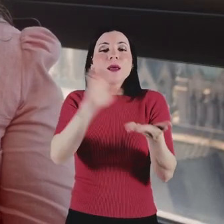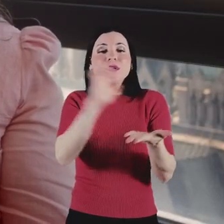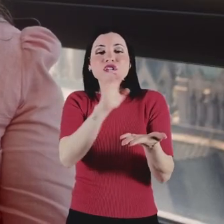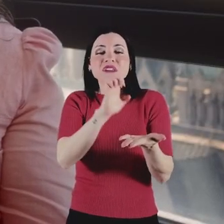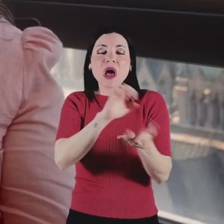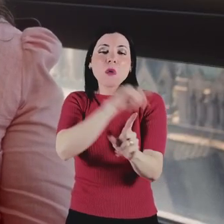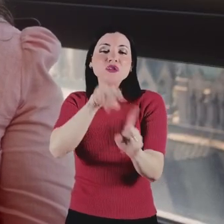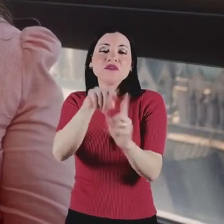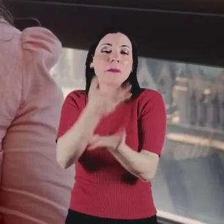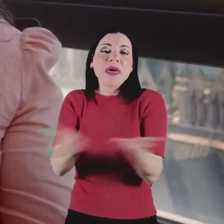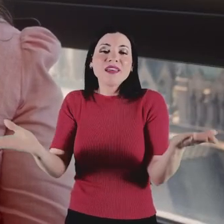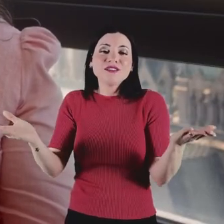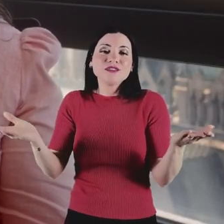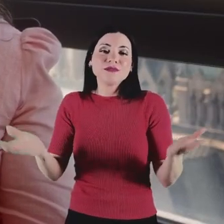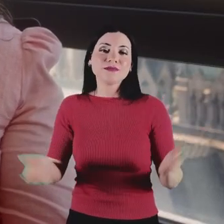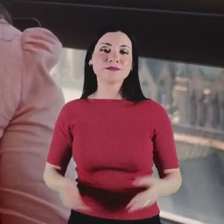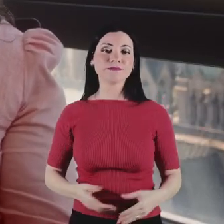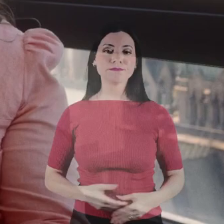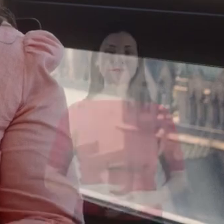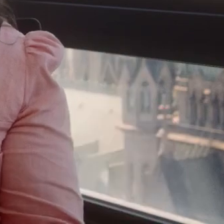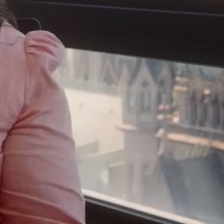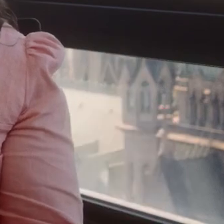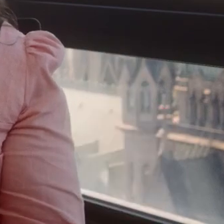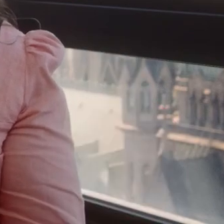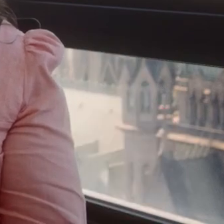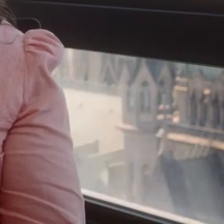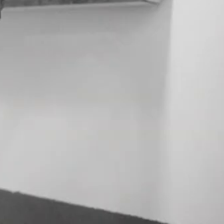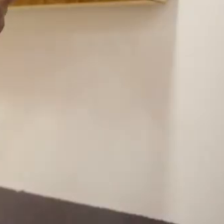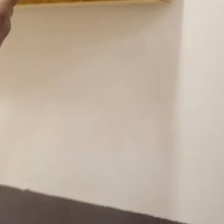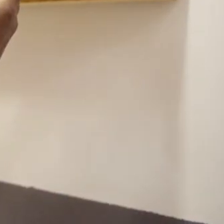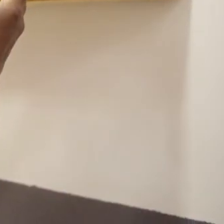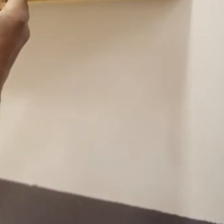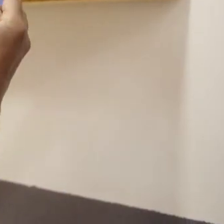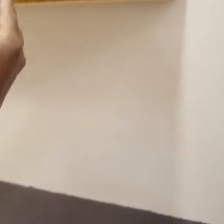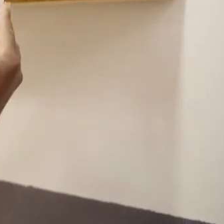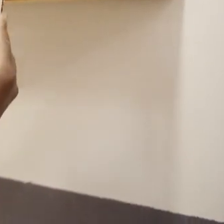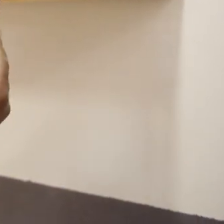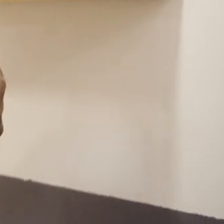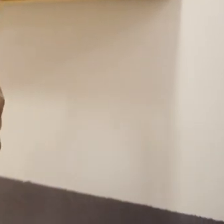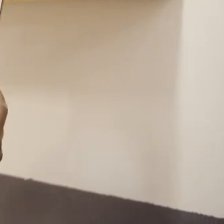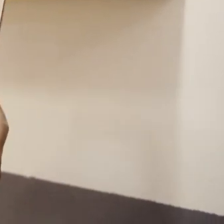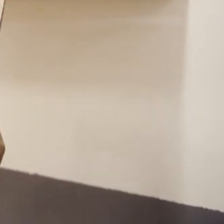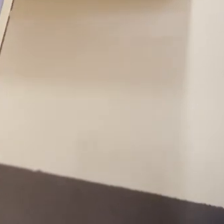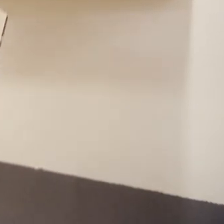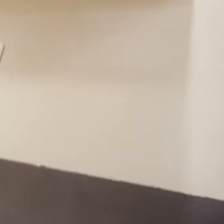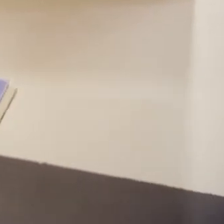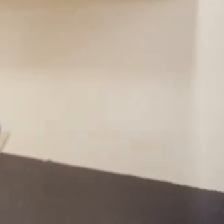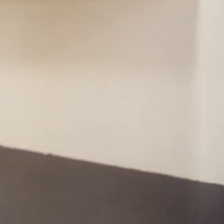seja, o caráter emergencial do auxílio se perdeu por completo.